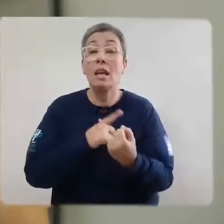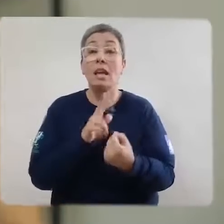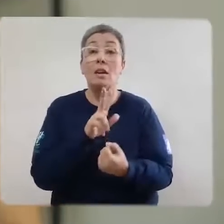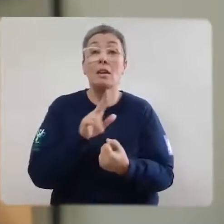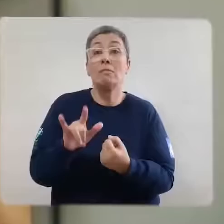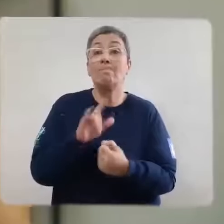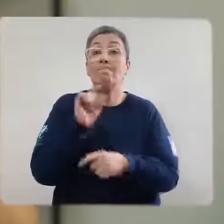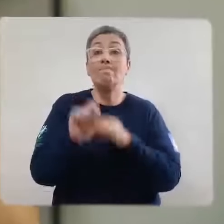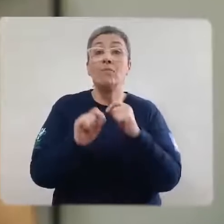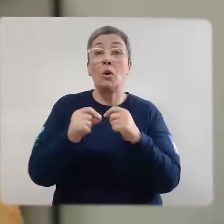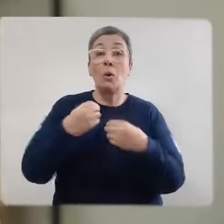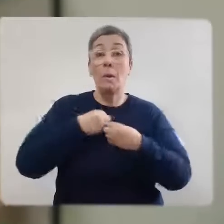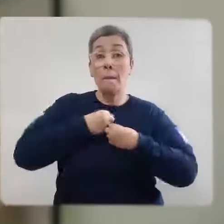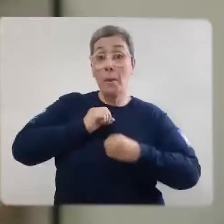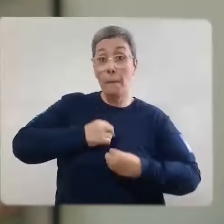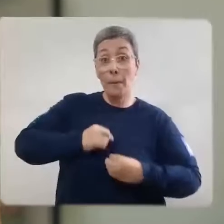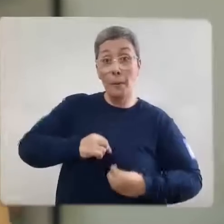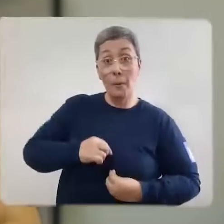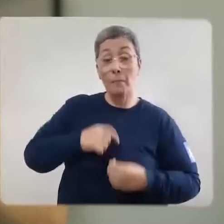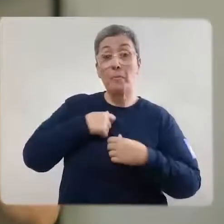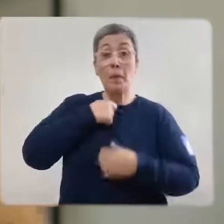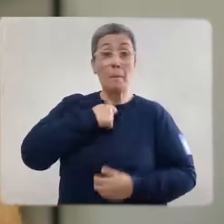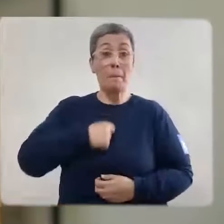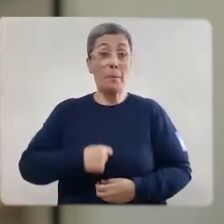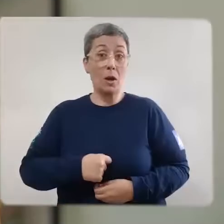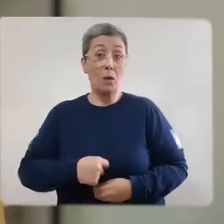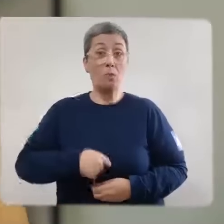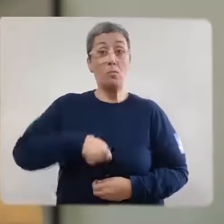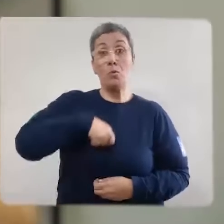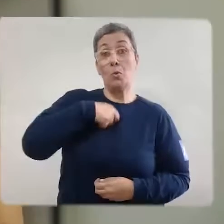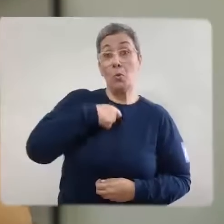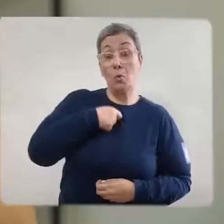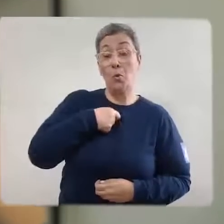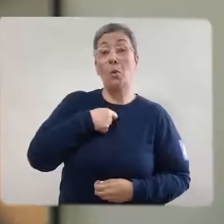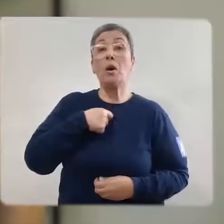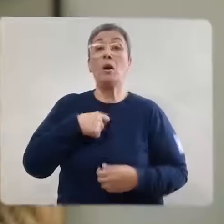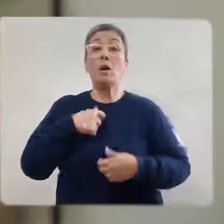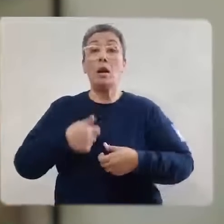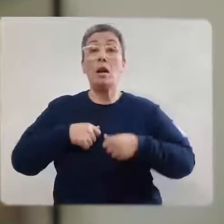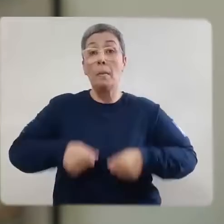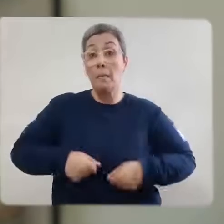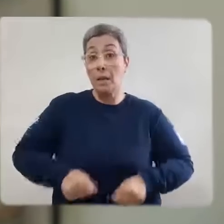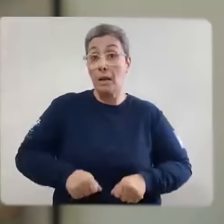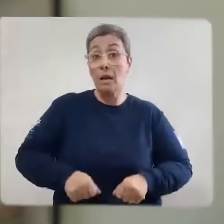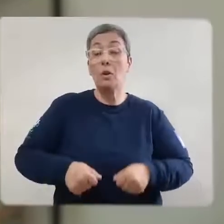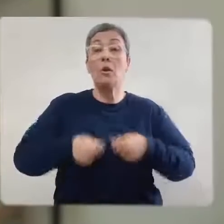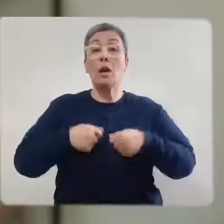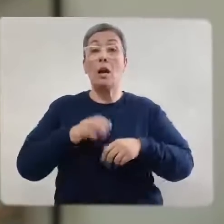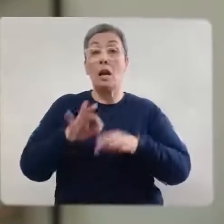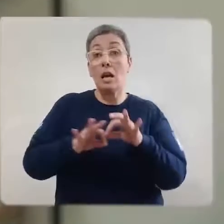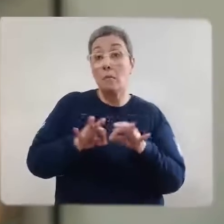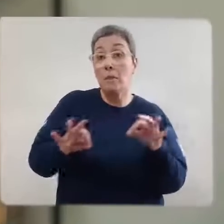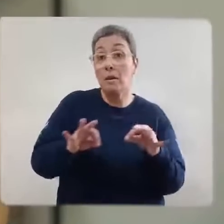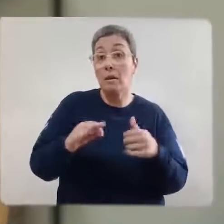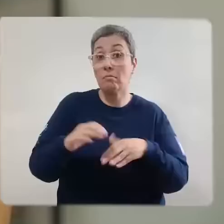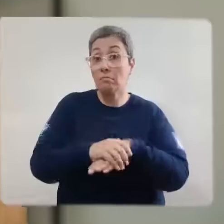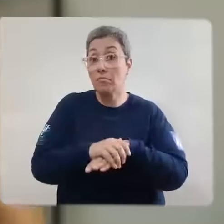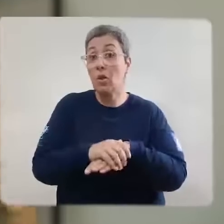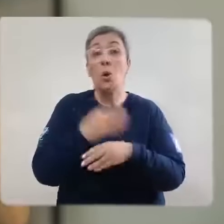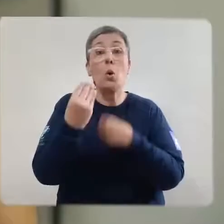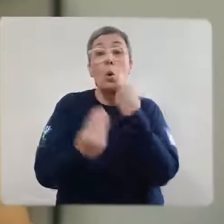para desabotoar uma blusa, abaixar um zíper, levantar um zíper, abaixar uma calça, amarrar o seu